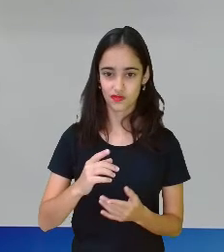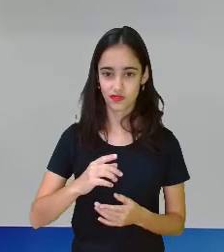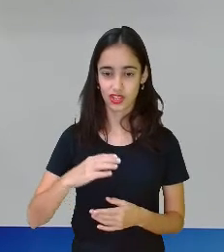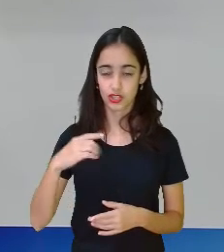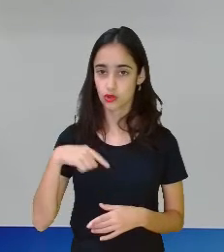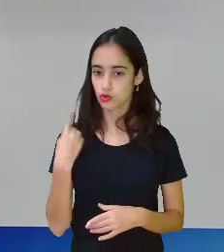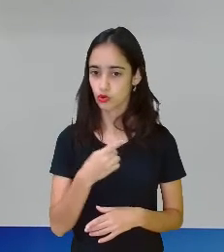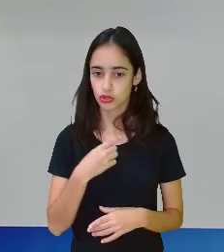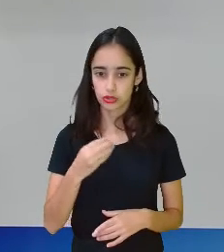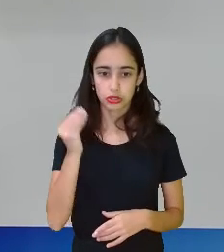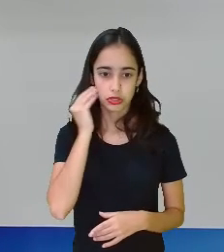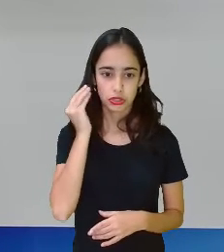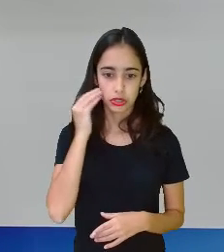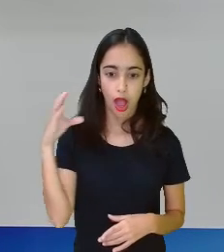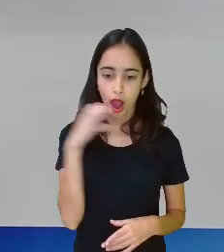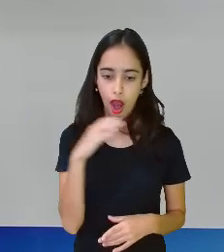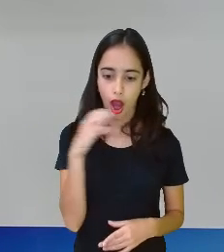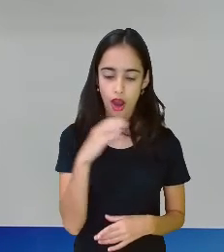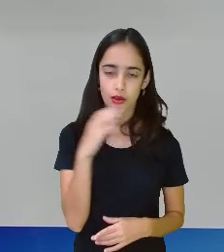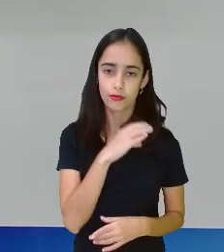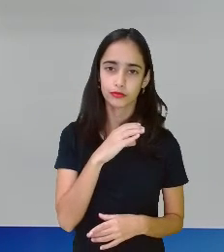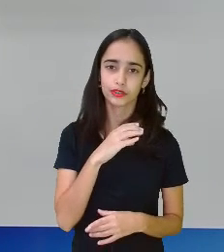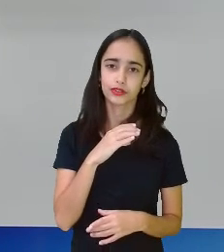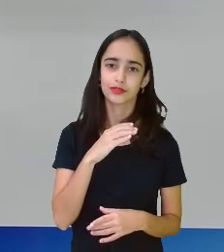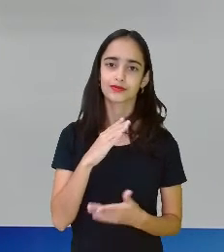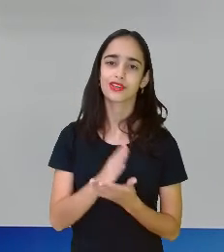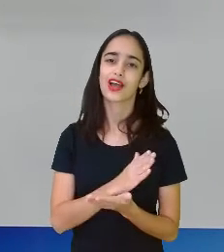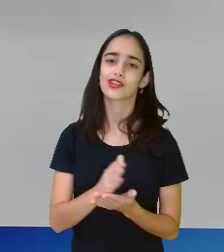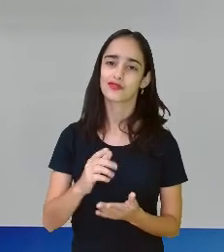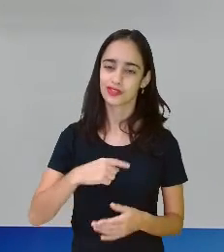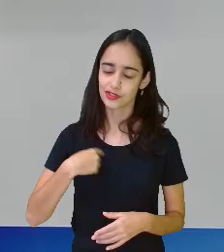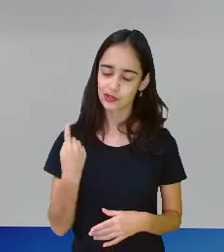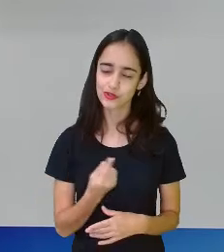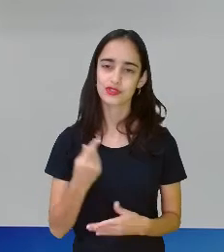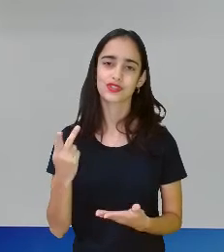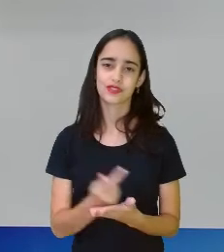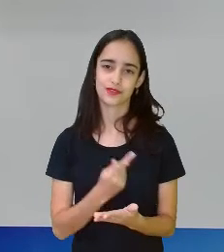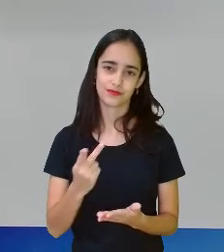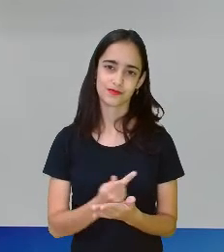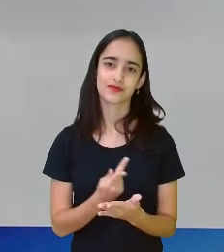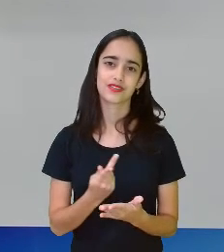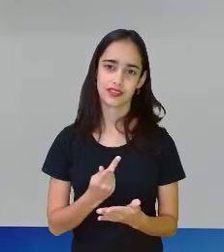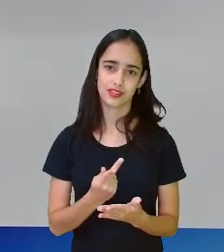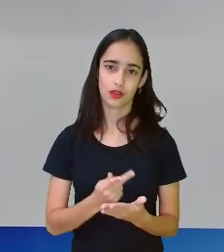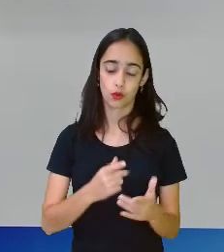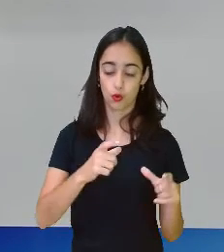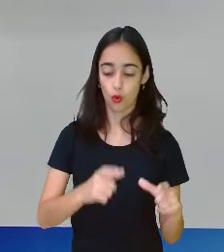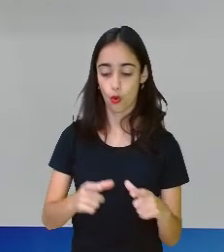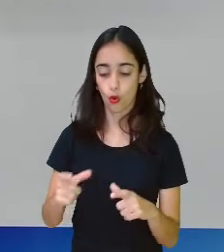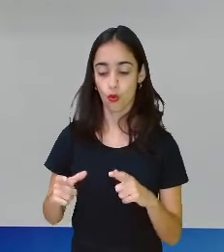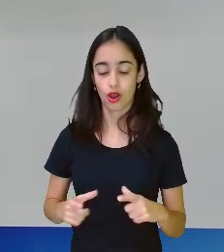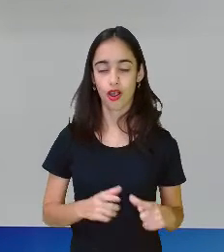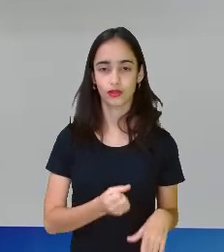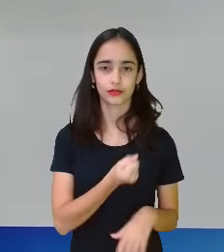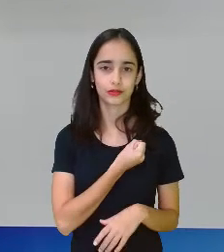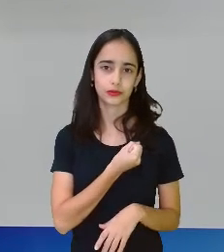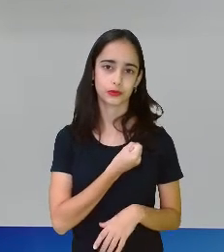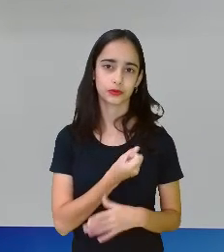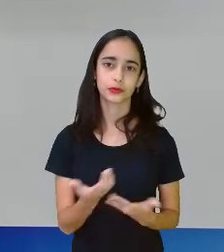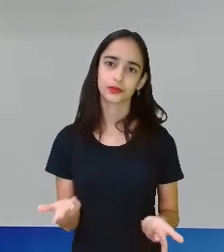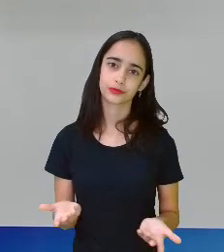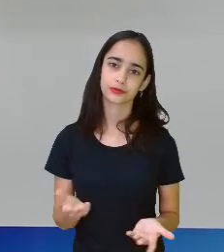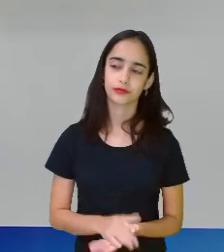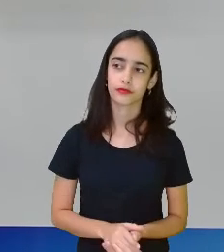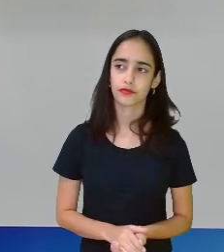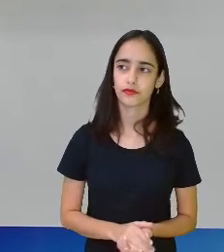demais, a gente acaba falhando. E no caso da adição, a maioria dos erros é no posicionamento dos algarismos. Em uma